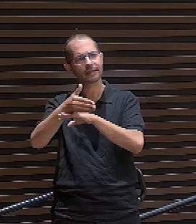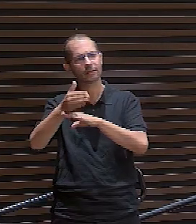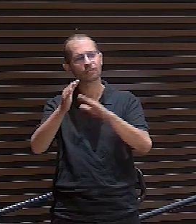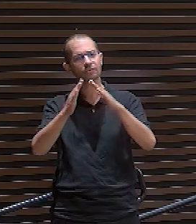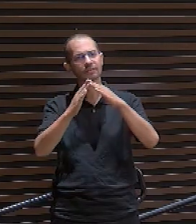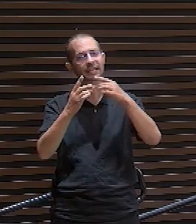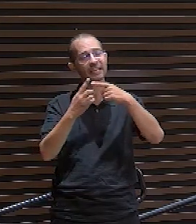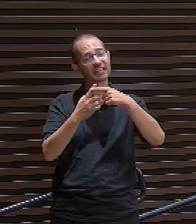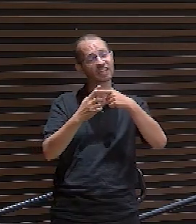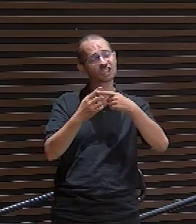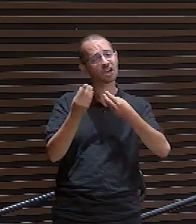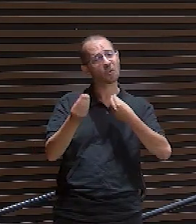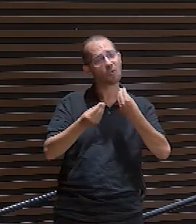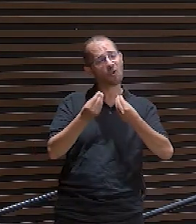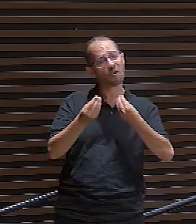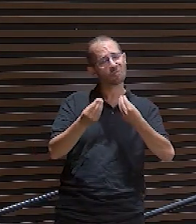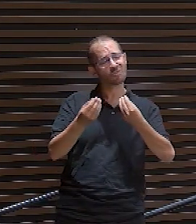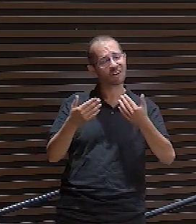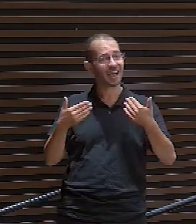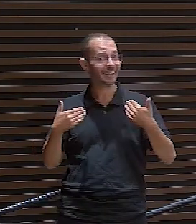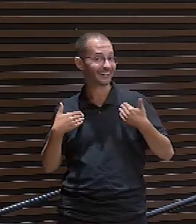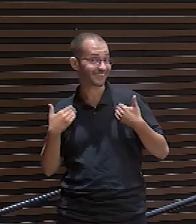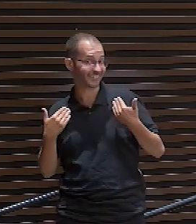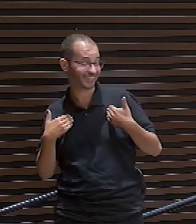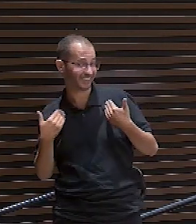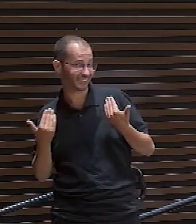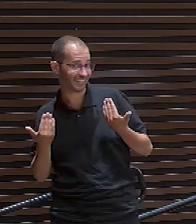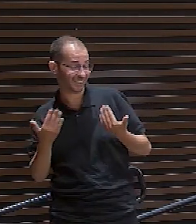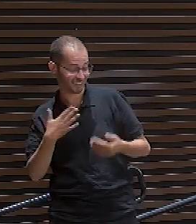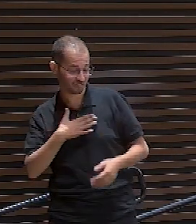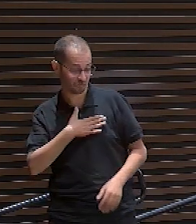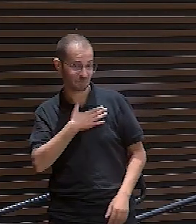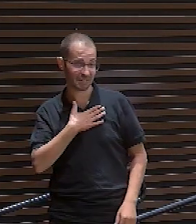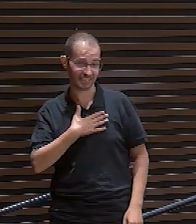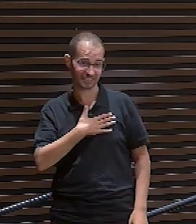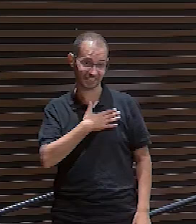Com alegria, com desprendimento, com prazer,